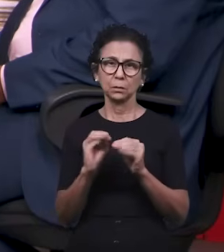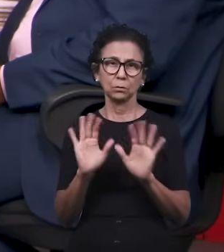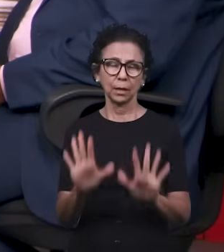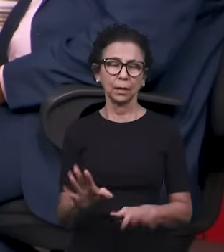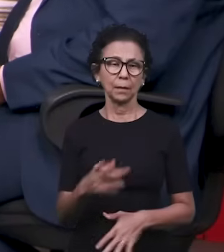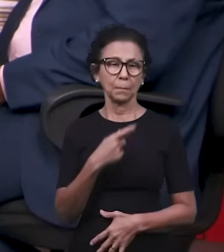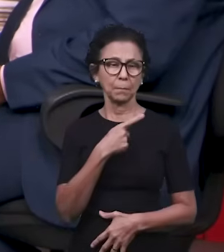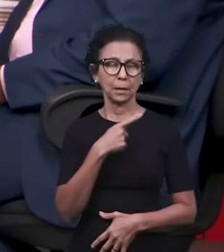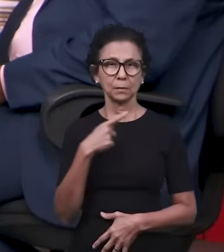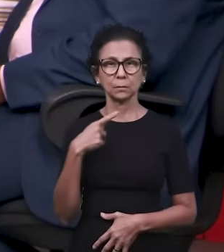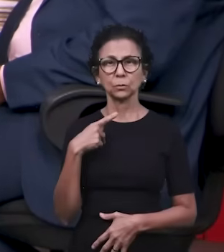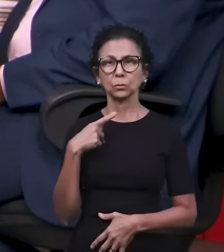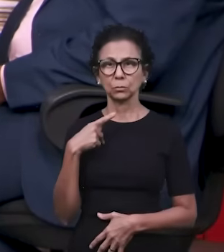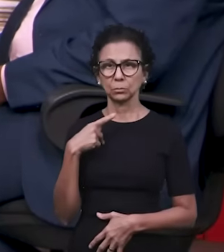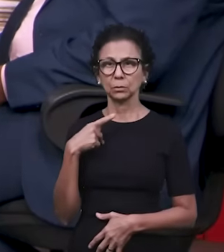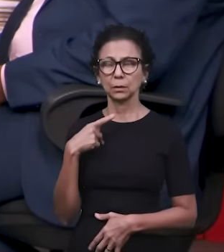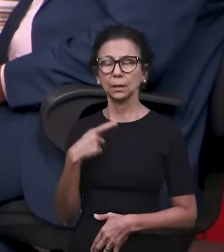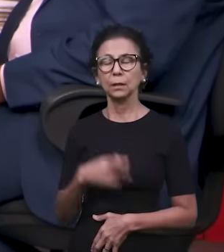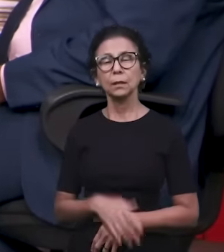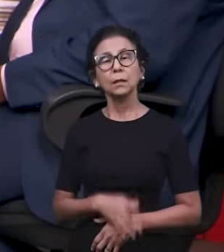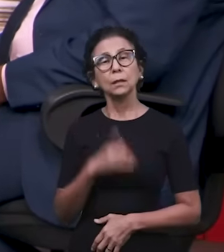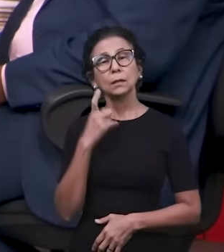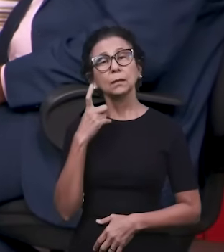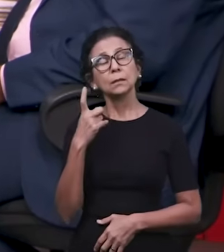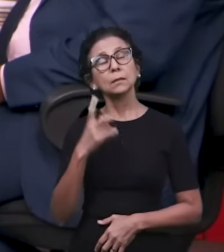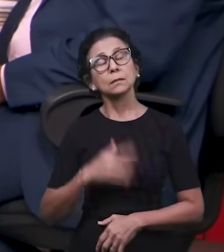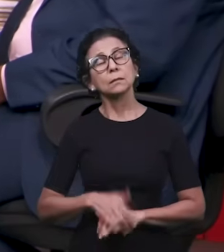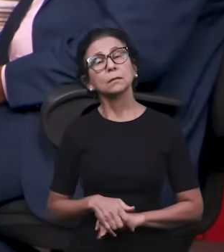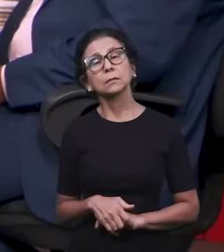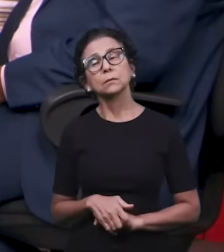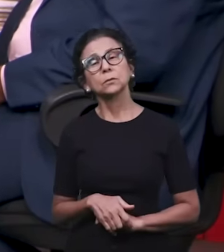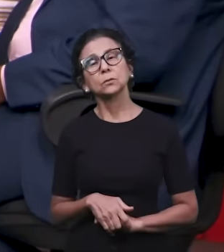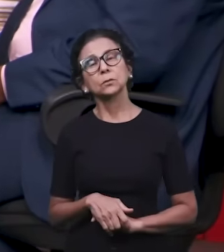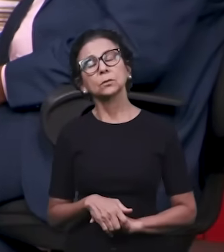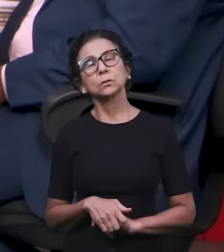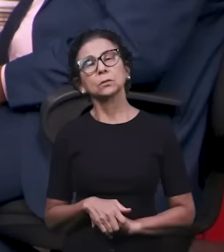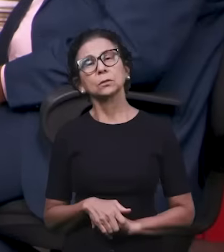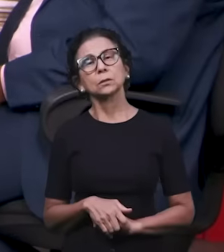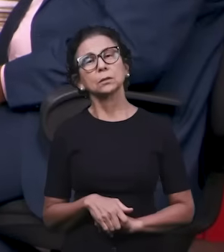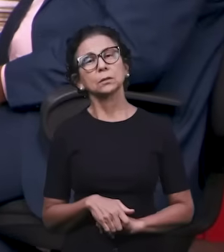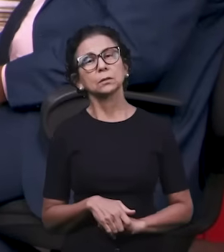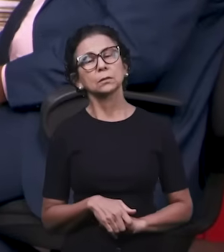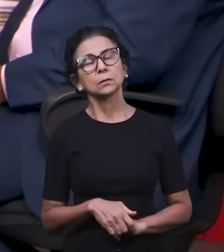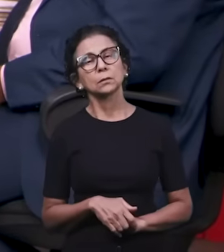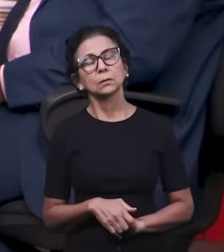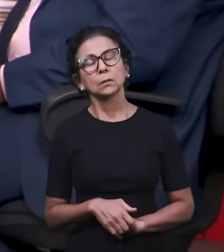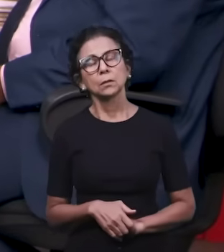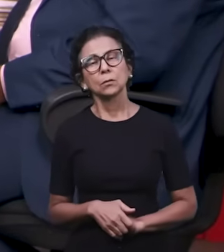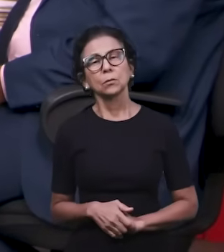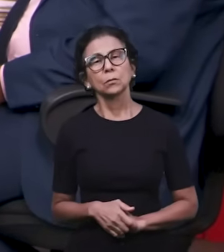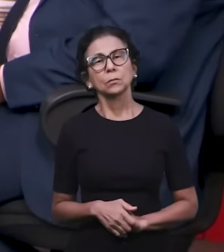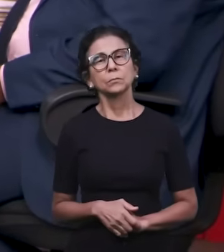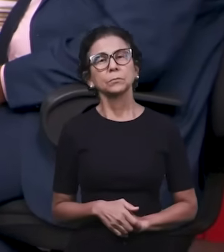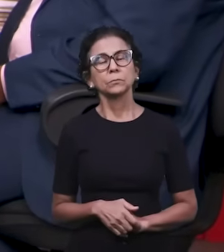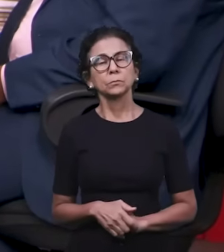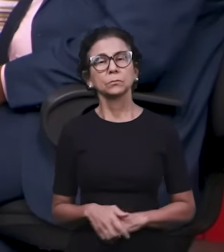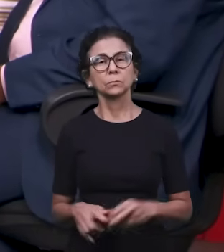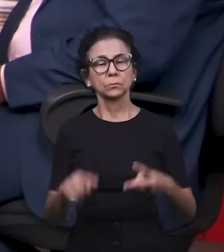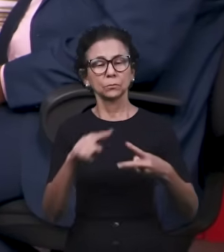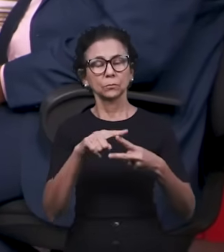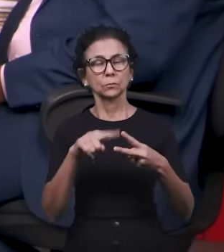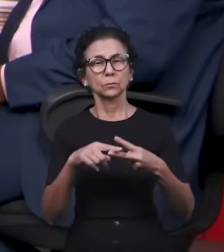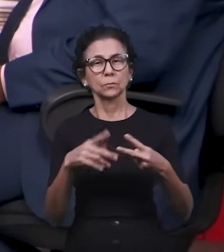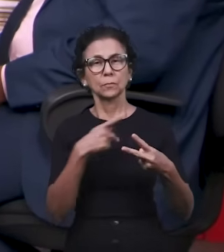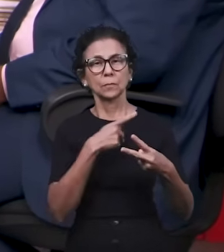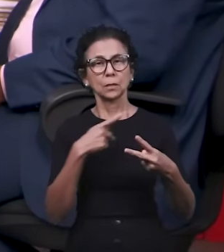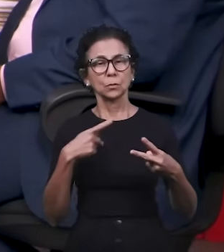aqui mais de que chama atenção é exatamente com os bispos, ou seja, com os pastores e os diáconos. Então,